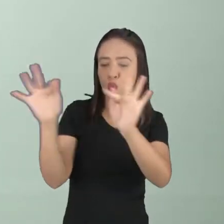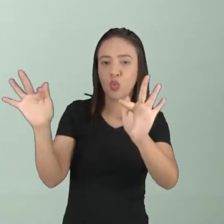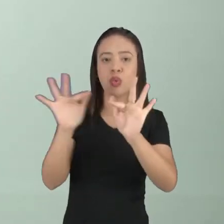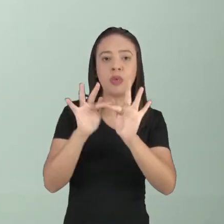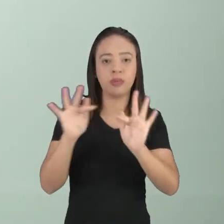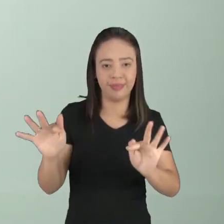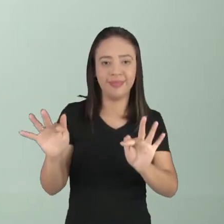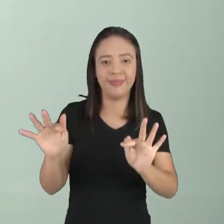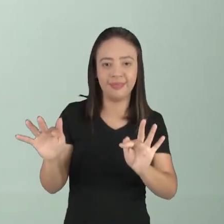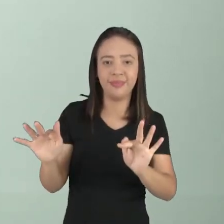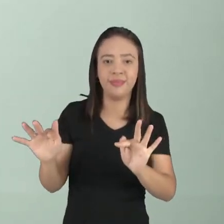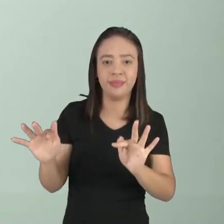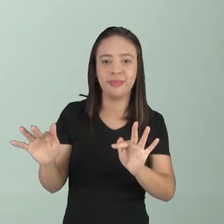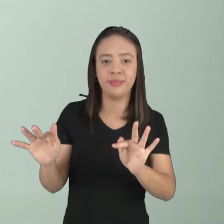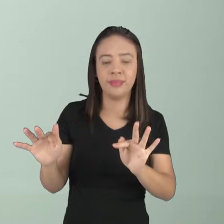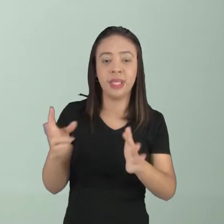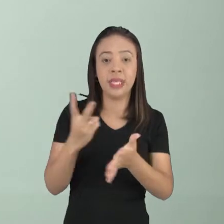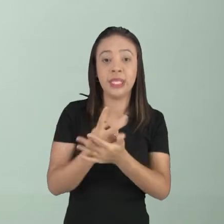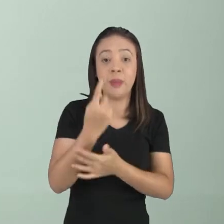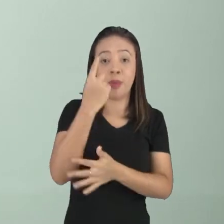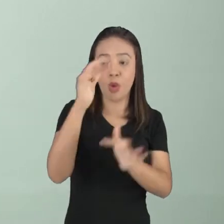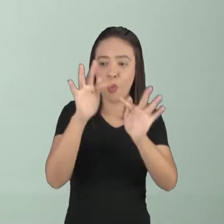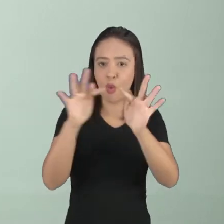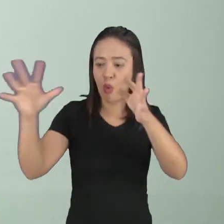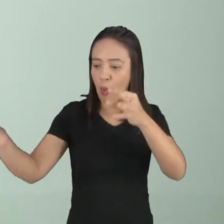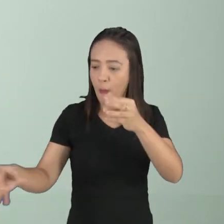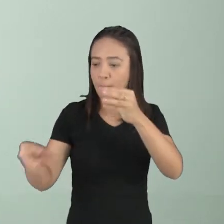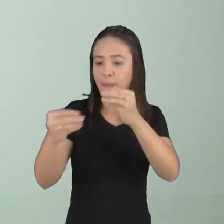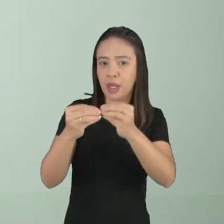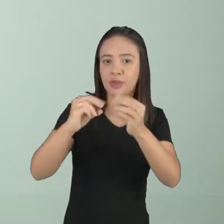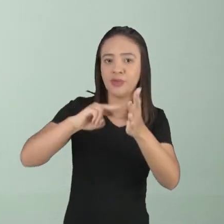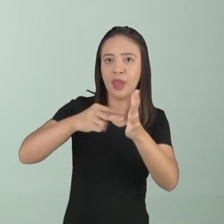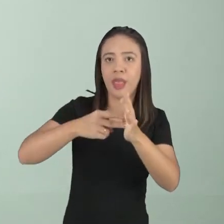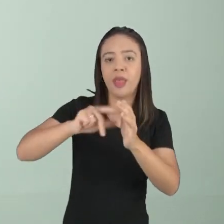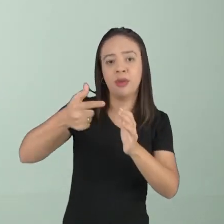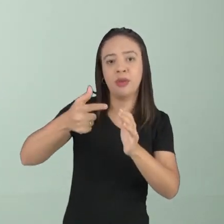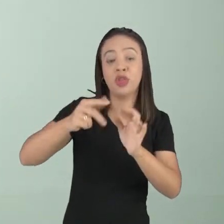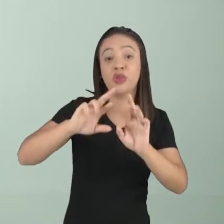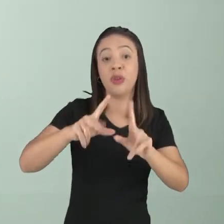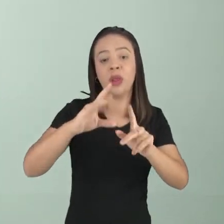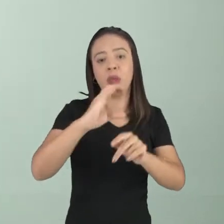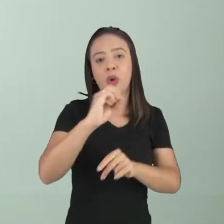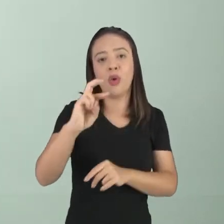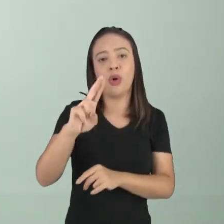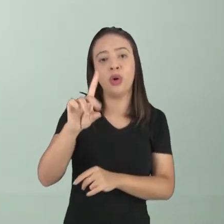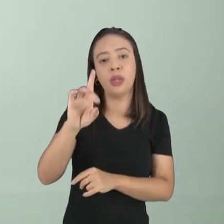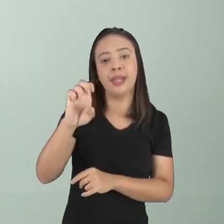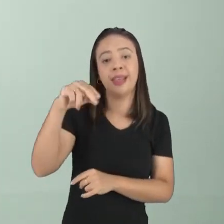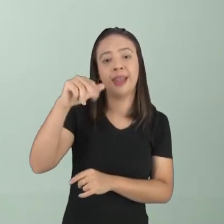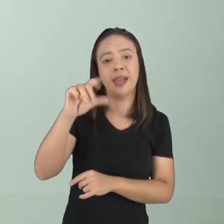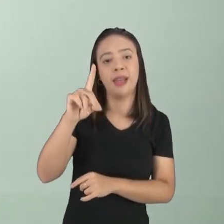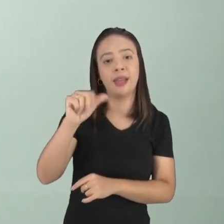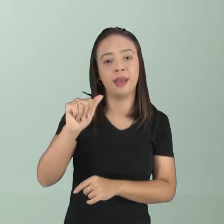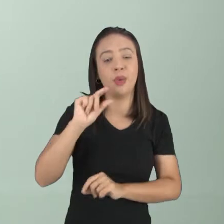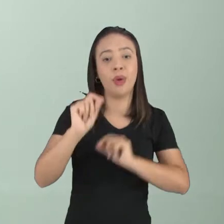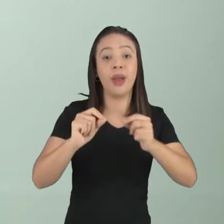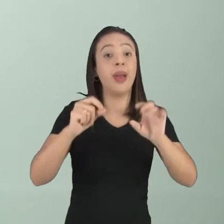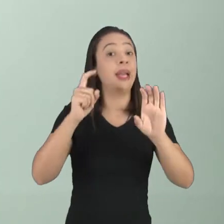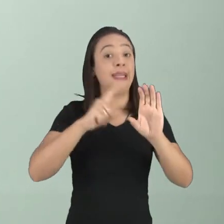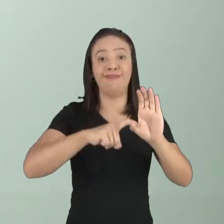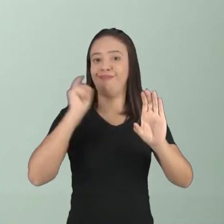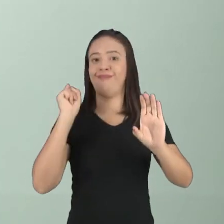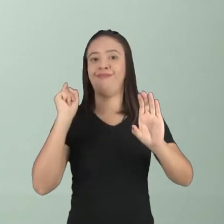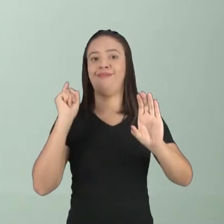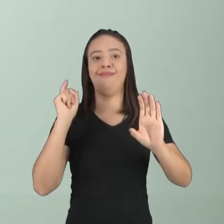na subordinada, uma vai completar o sentido da outra, e na coordenada não. A coordenada, elas são independentes ali, né?